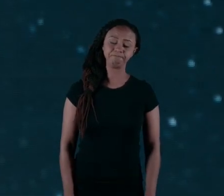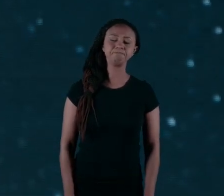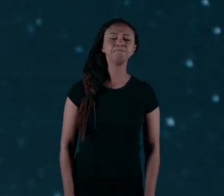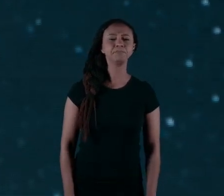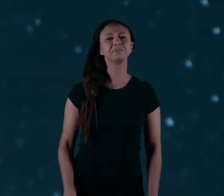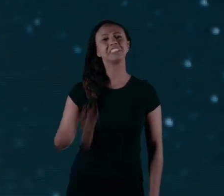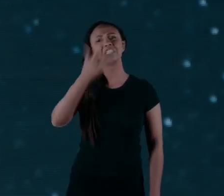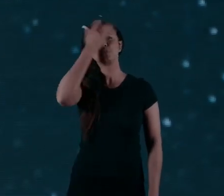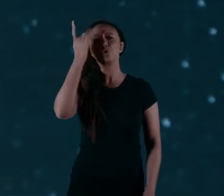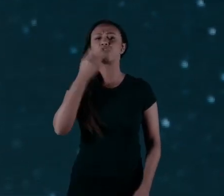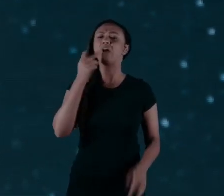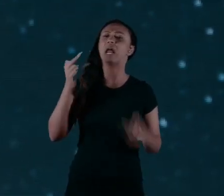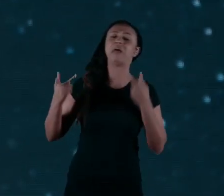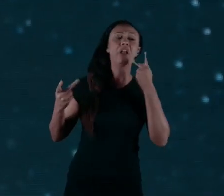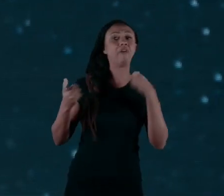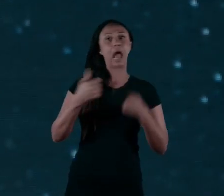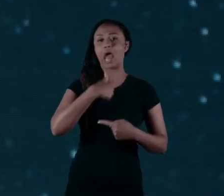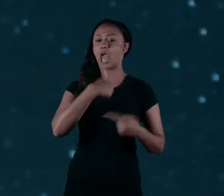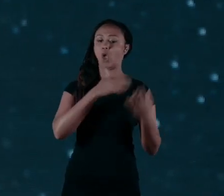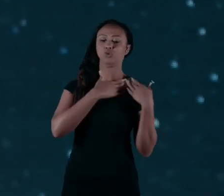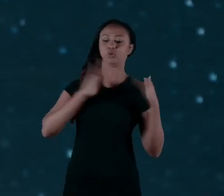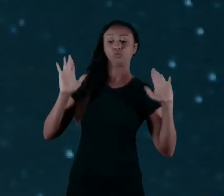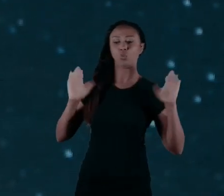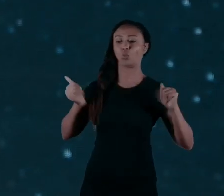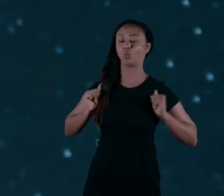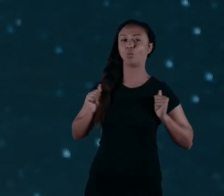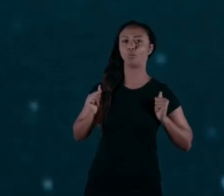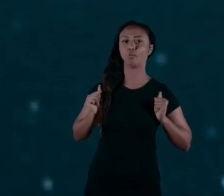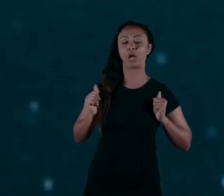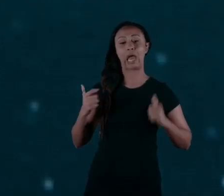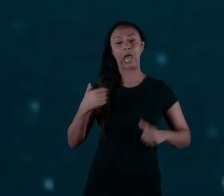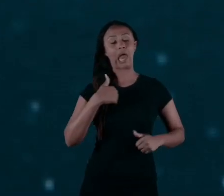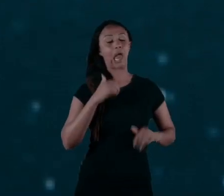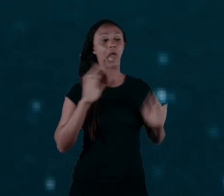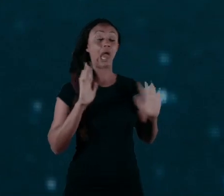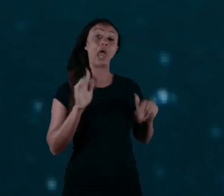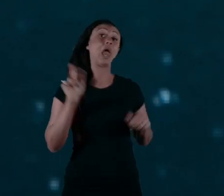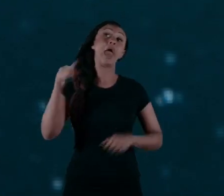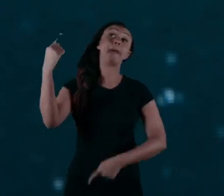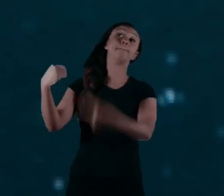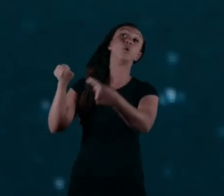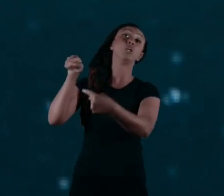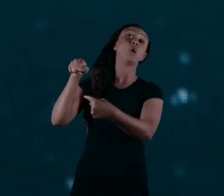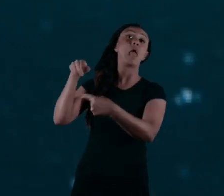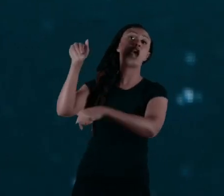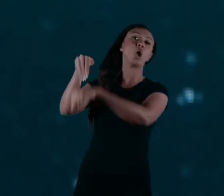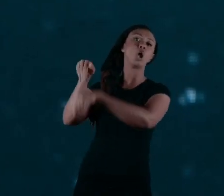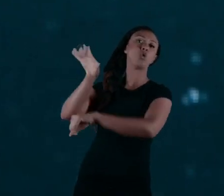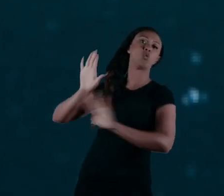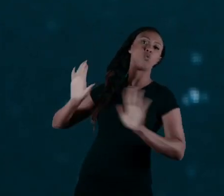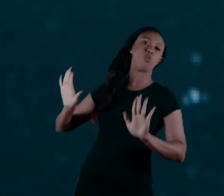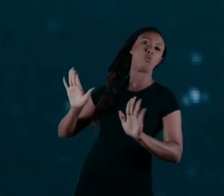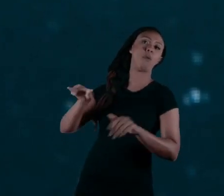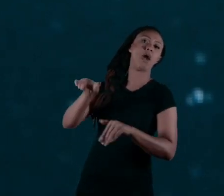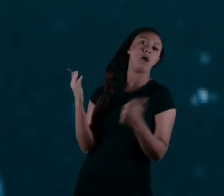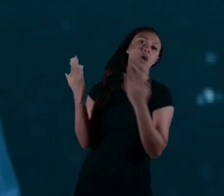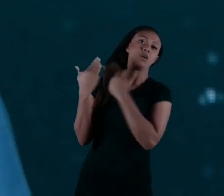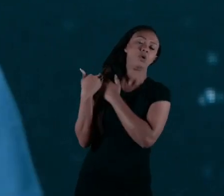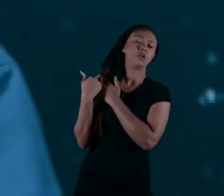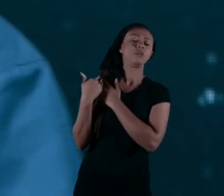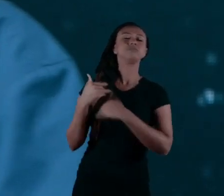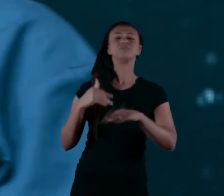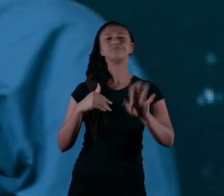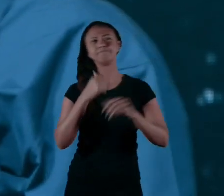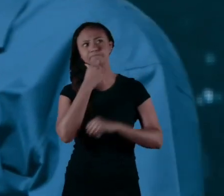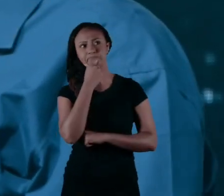Muitos dizem: não, essa responsabilidade não é minha, essa responsabilidade é dos políticos. Aliás, eu acredito